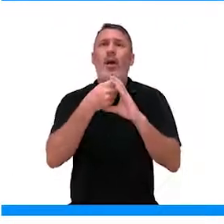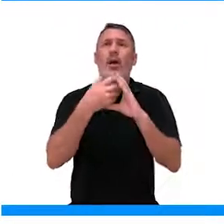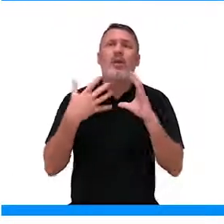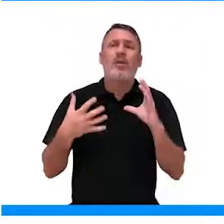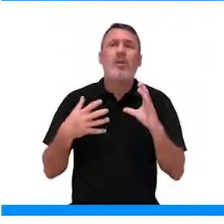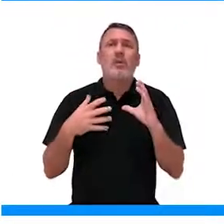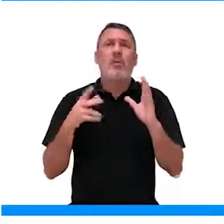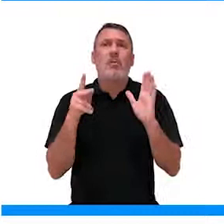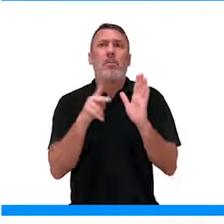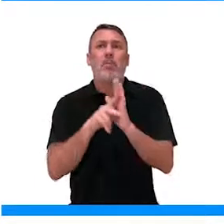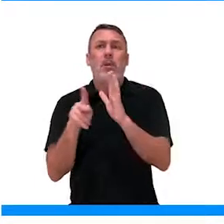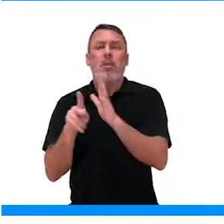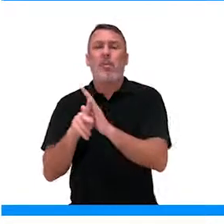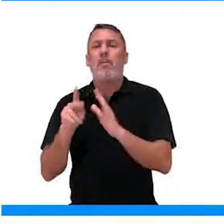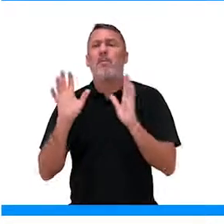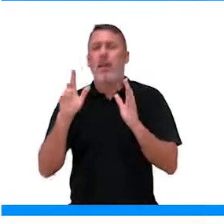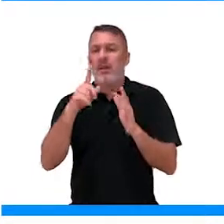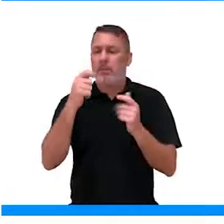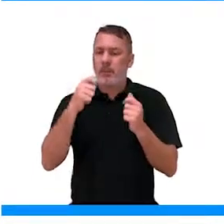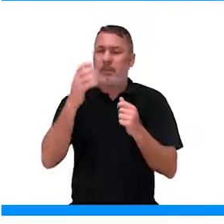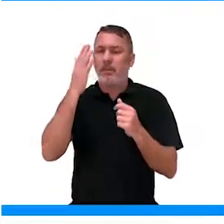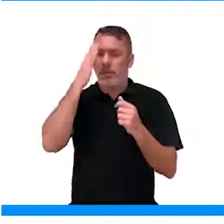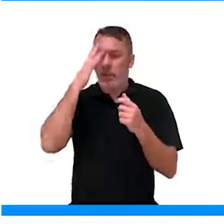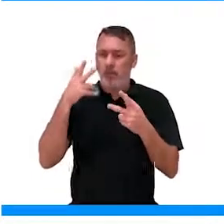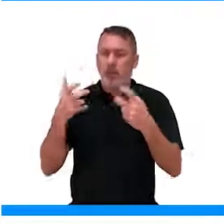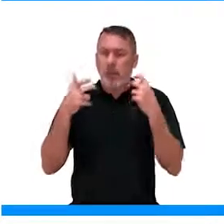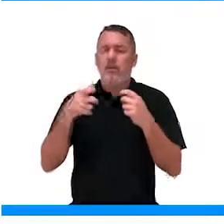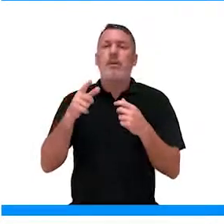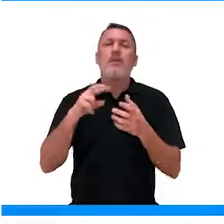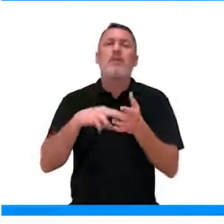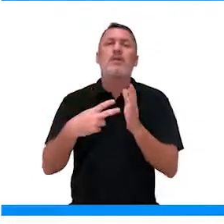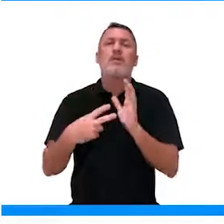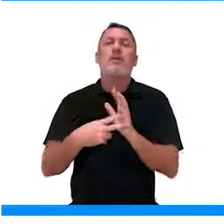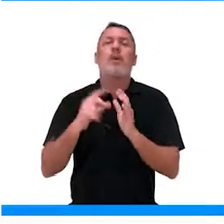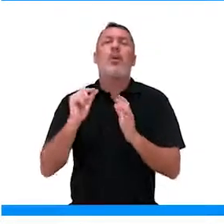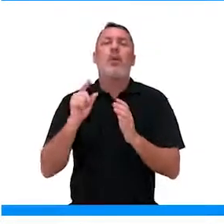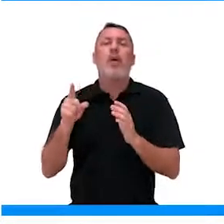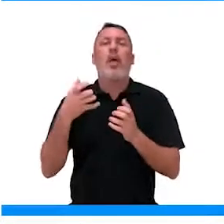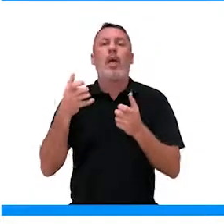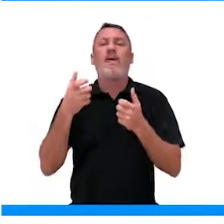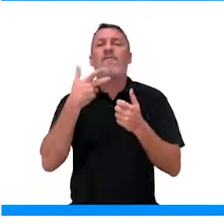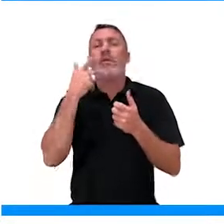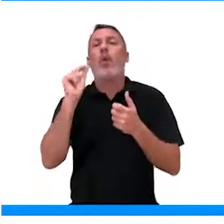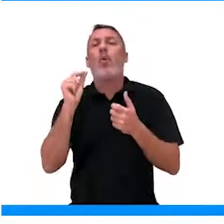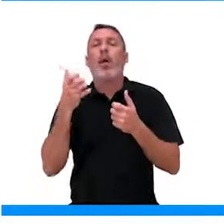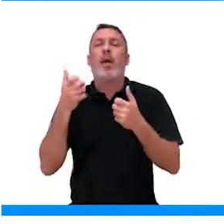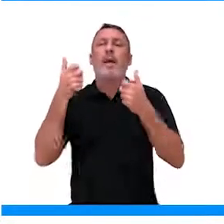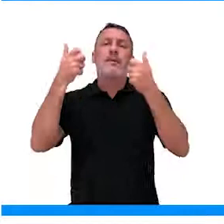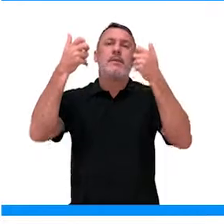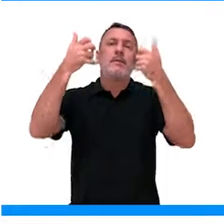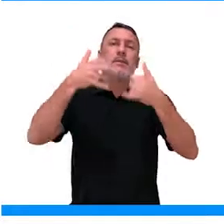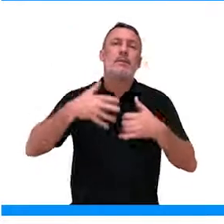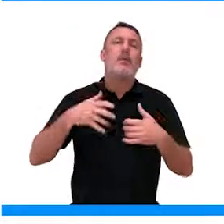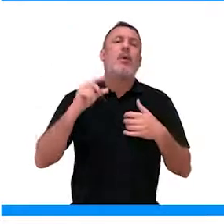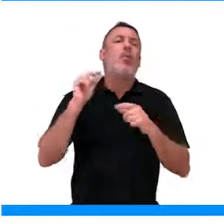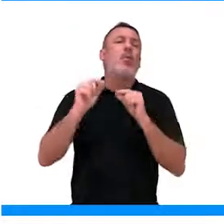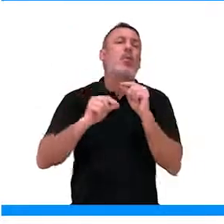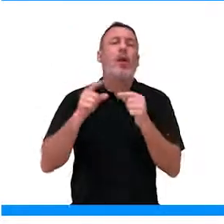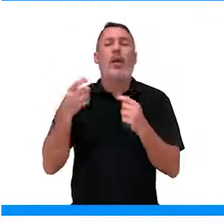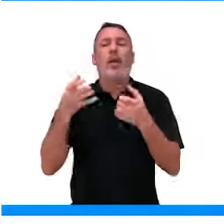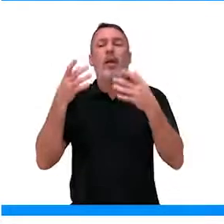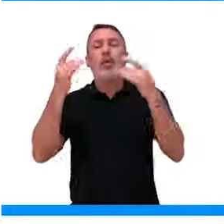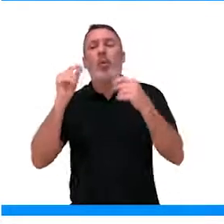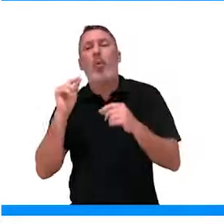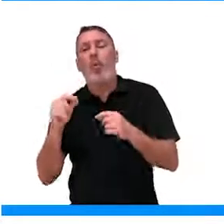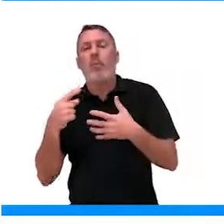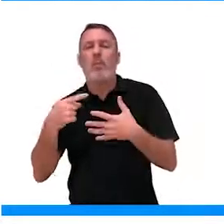conheça as características desse gênero textual, ele tem que ser capaz de entender a mensagem que está ali. Qual é a interpretação daquele texto? Qual é a função? O